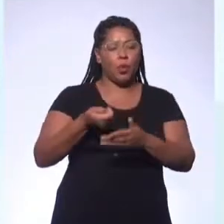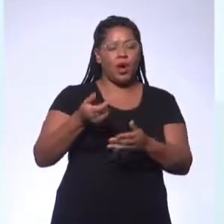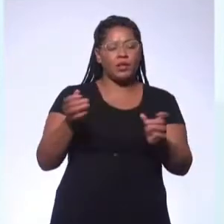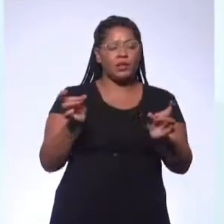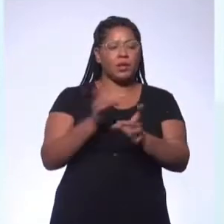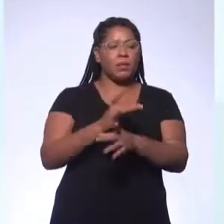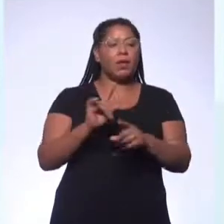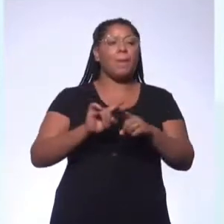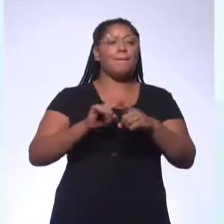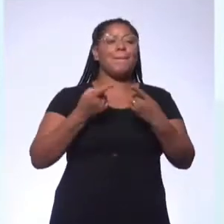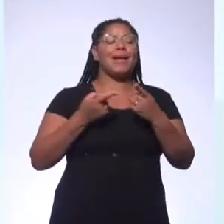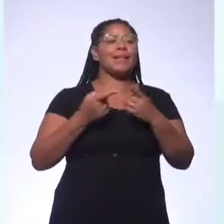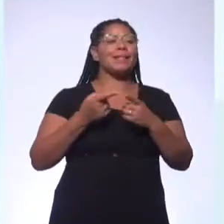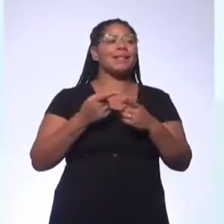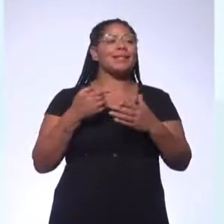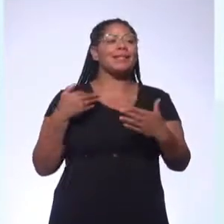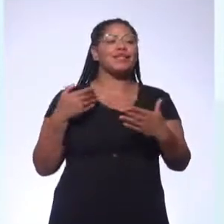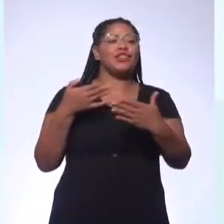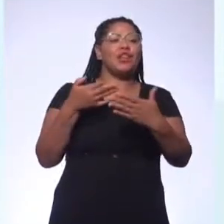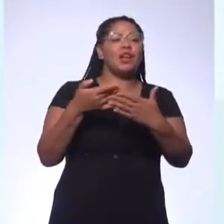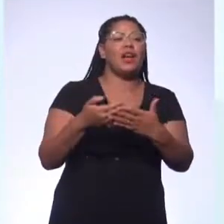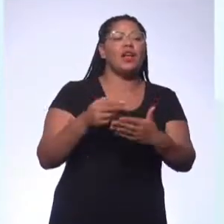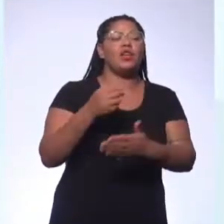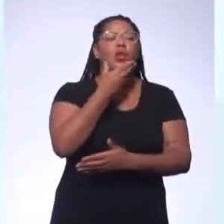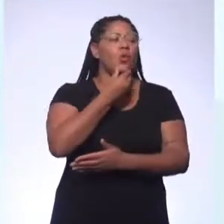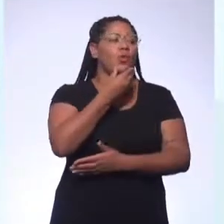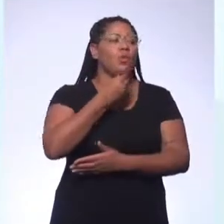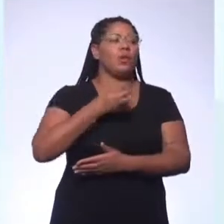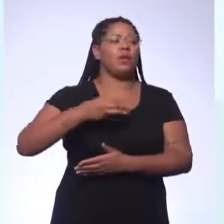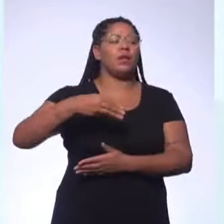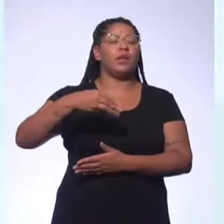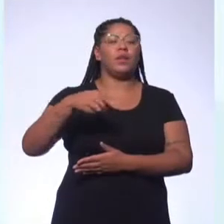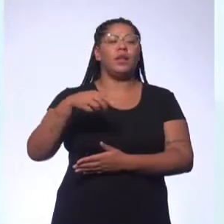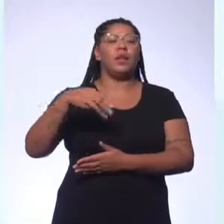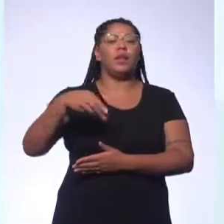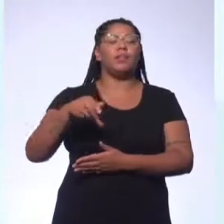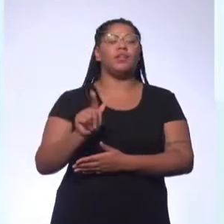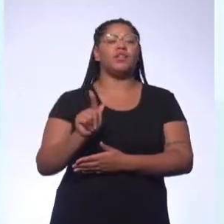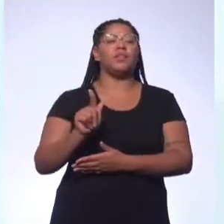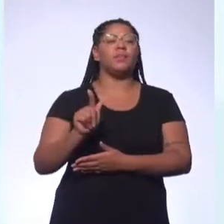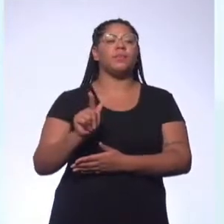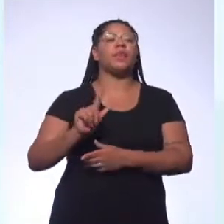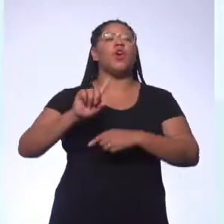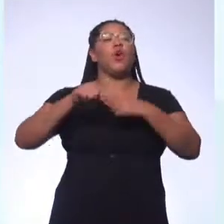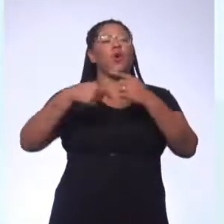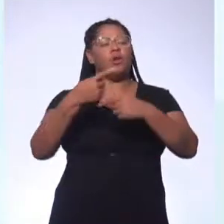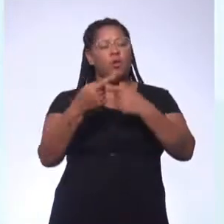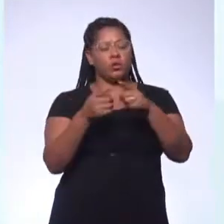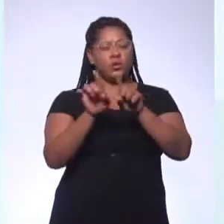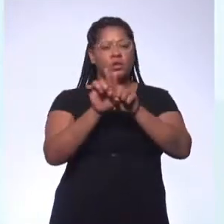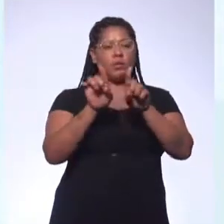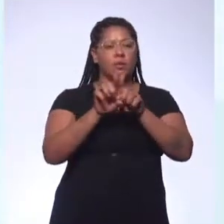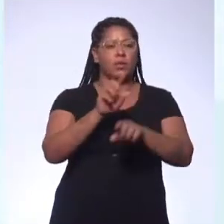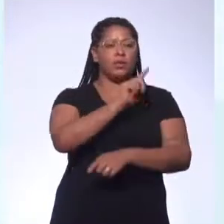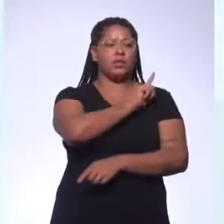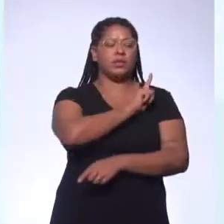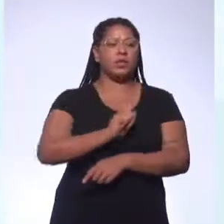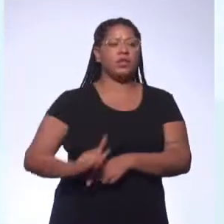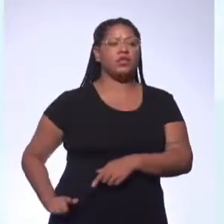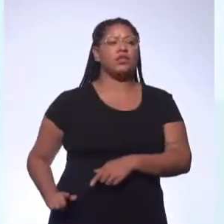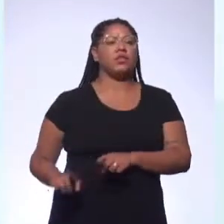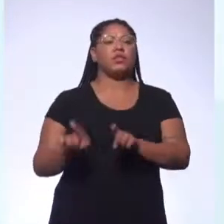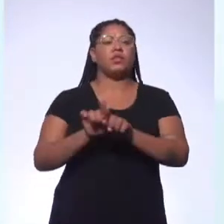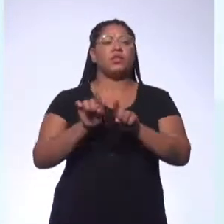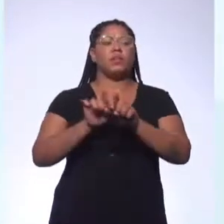antes de chegar no Mikhail Gorbachev, vai haver outros presidentes. Esses presidentes também eles